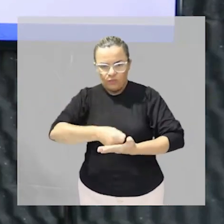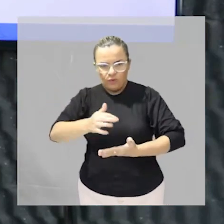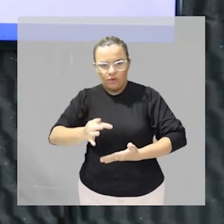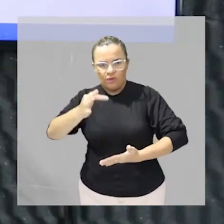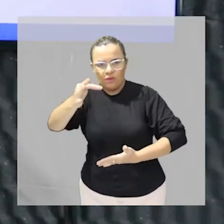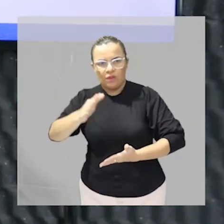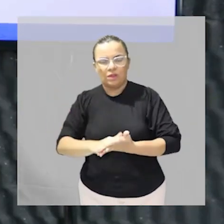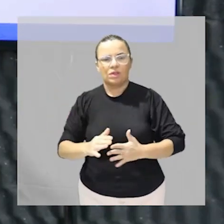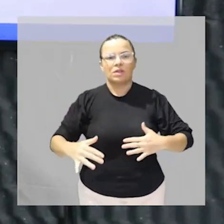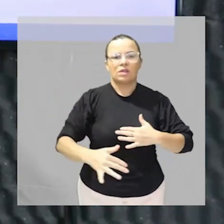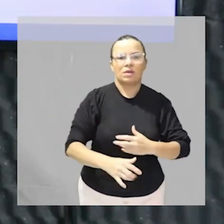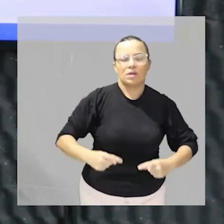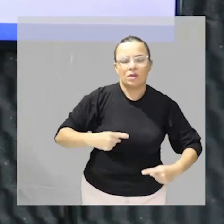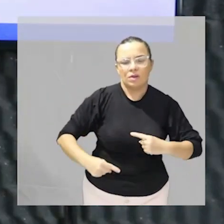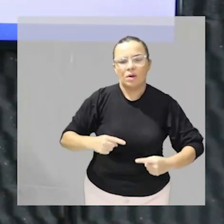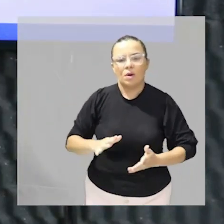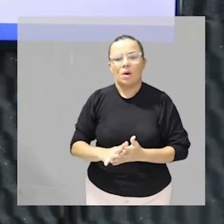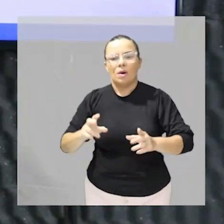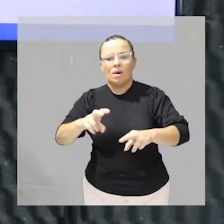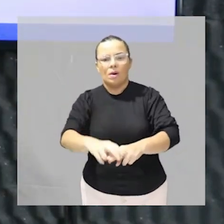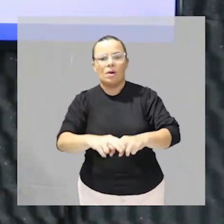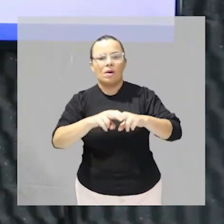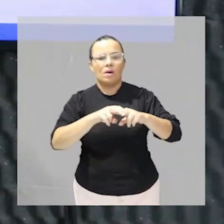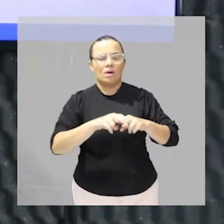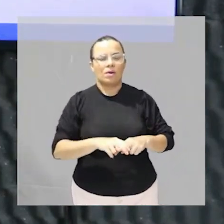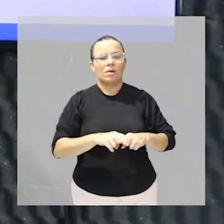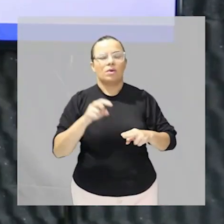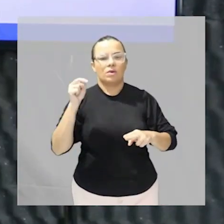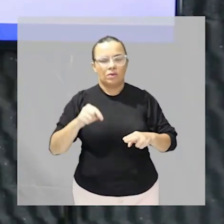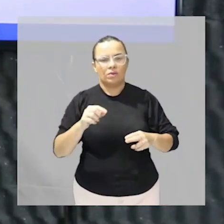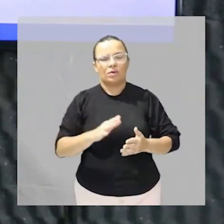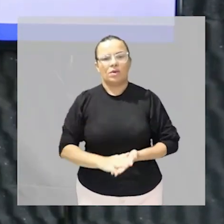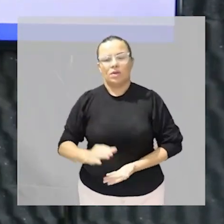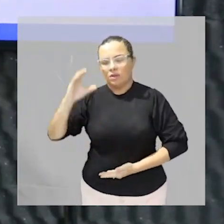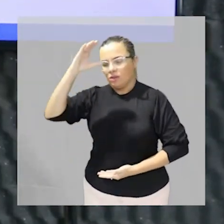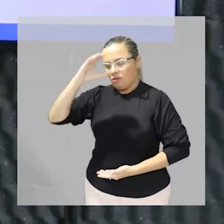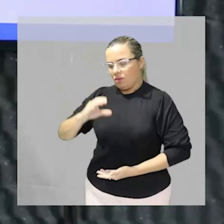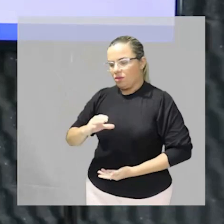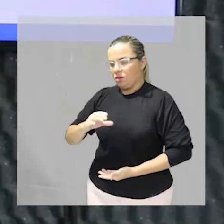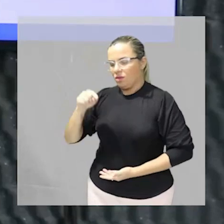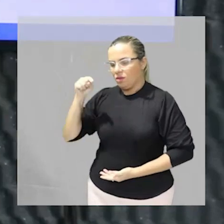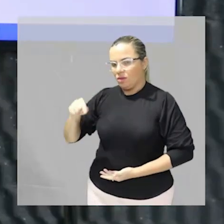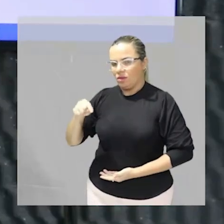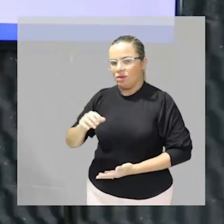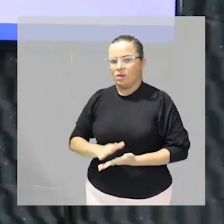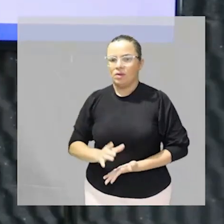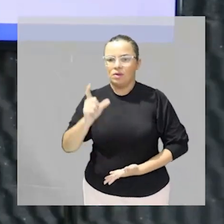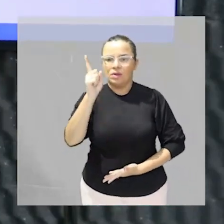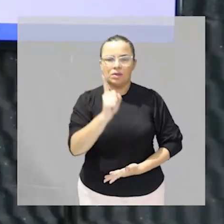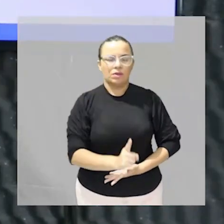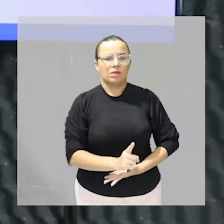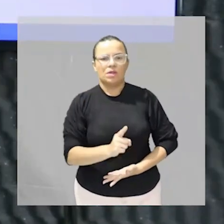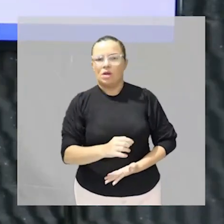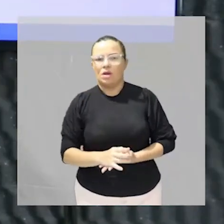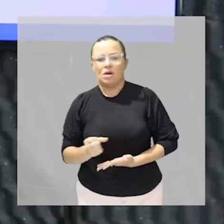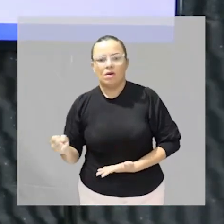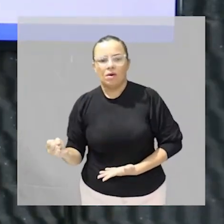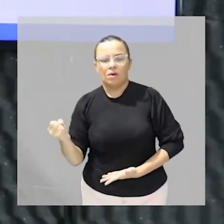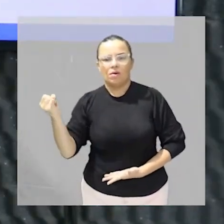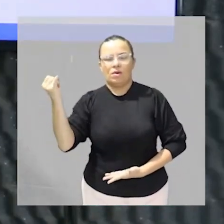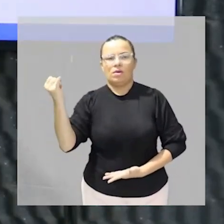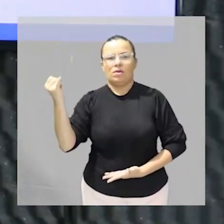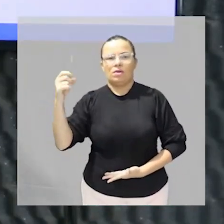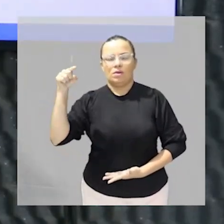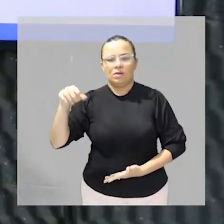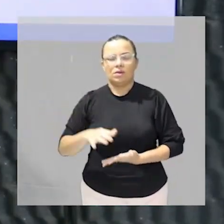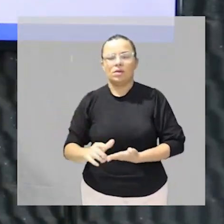da polis. Por isso, para o cidadão, os plenos direitos eles são imprescindíveis